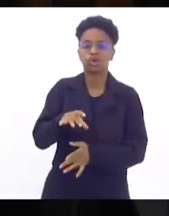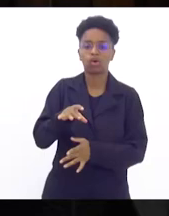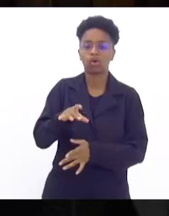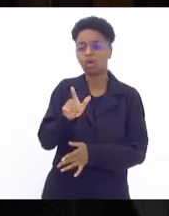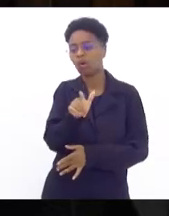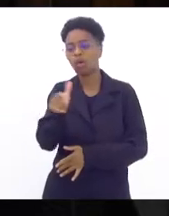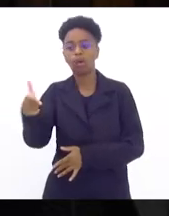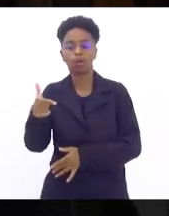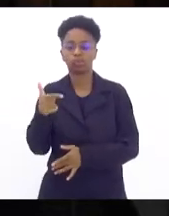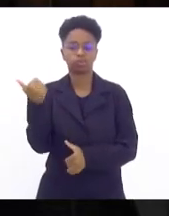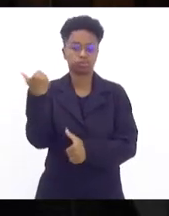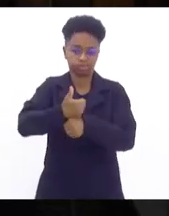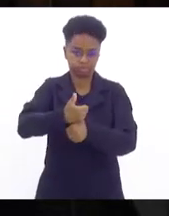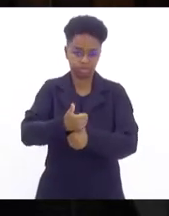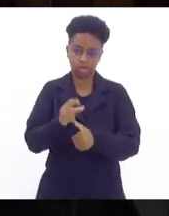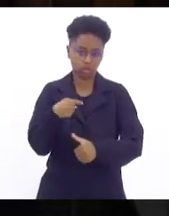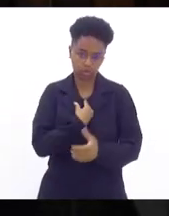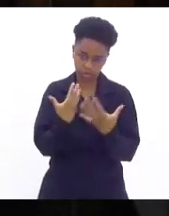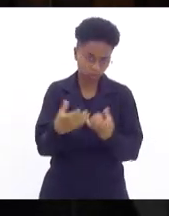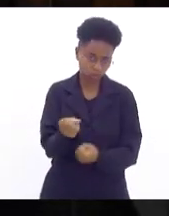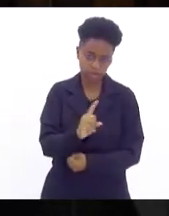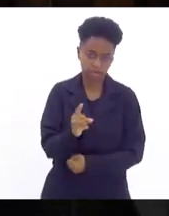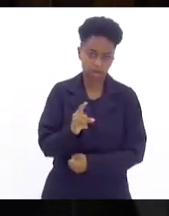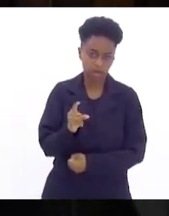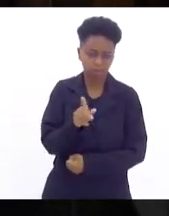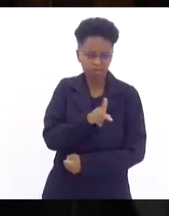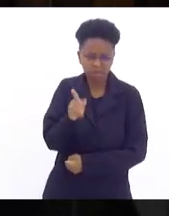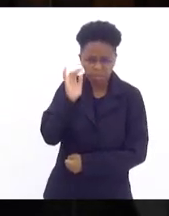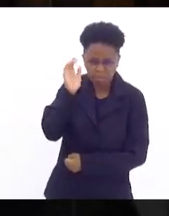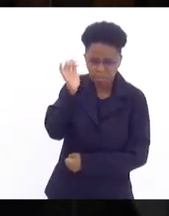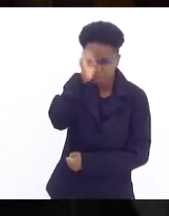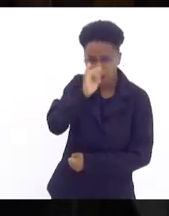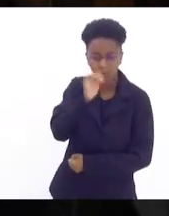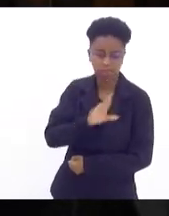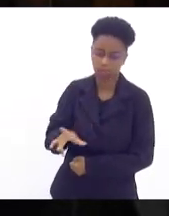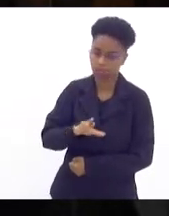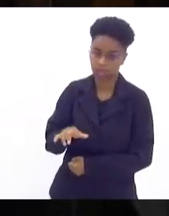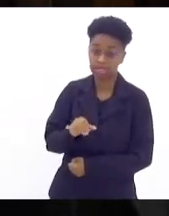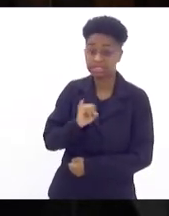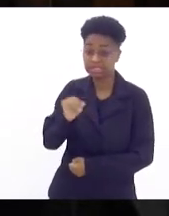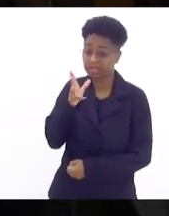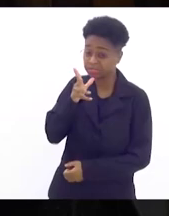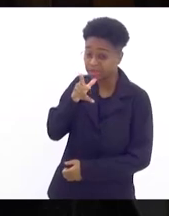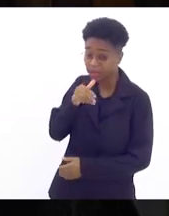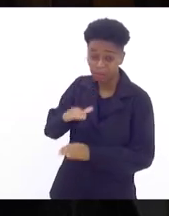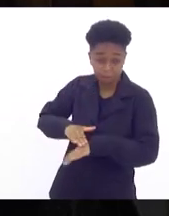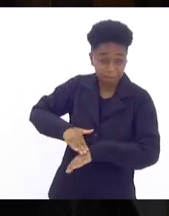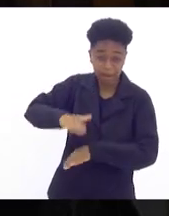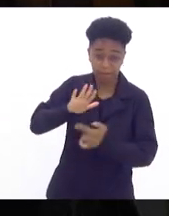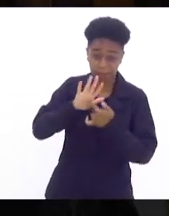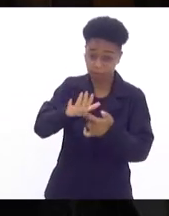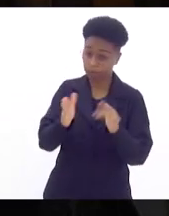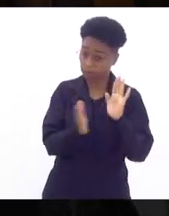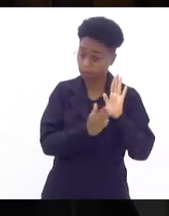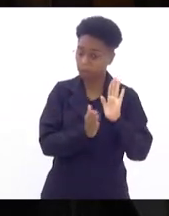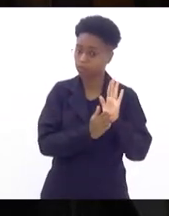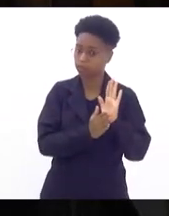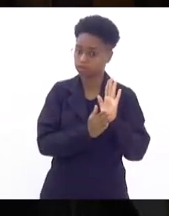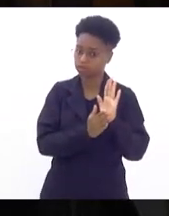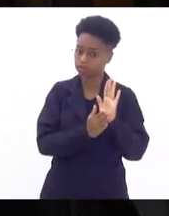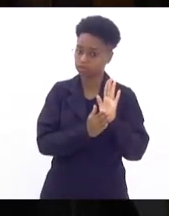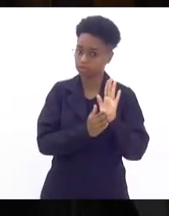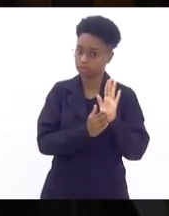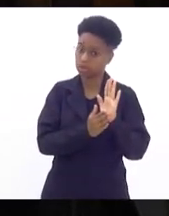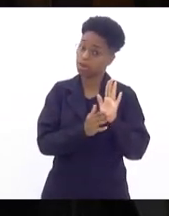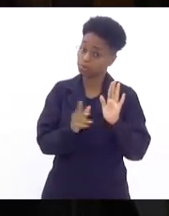governo isso ninguém vai aceitar Governador os professores não são bobos quanto mais tempo você demora em apresentar uma proposta mais